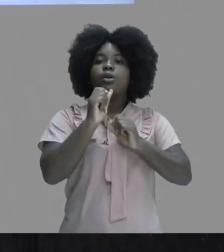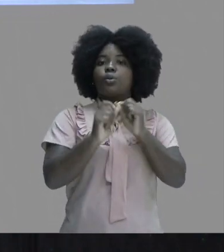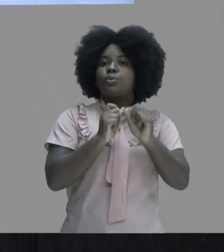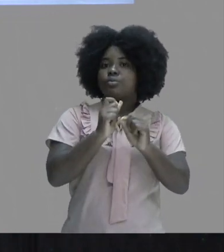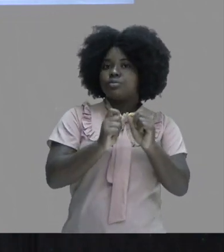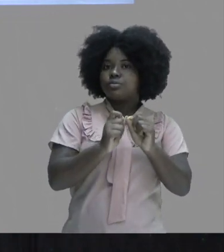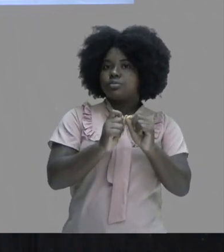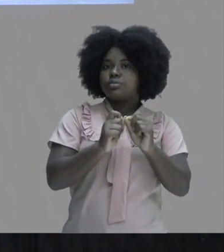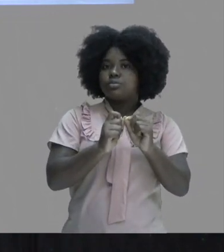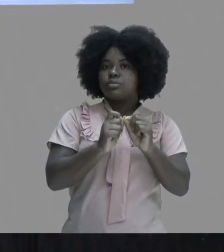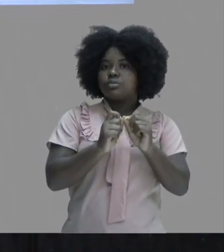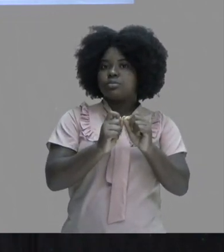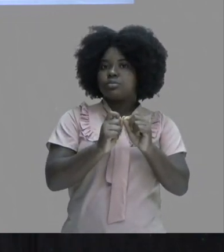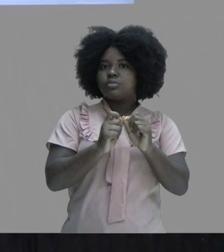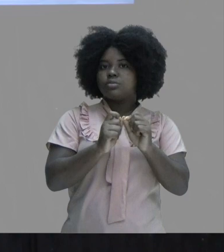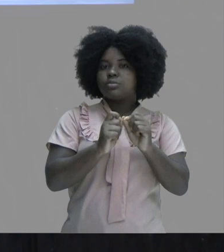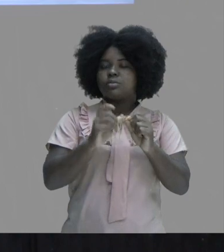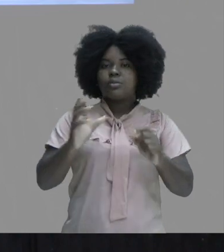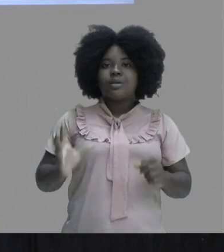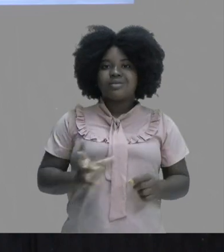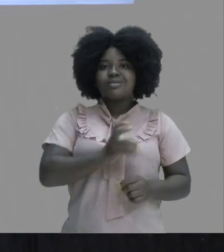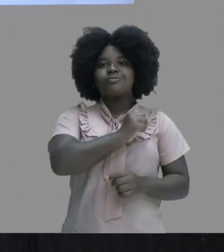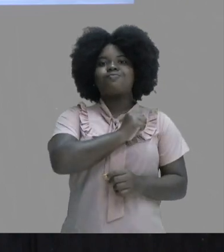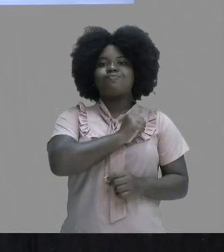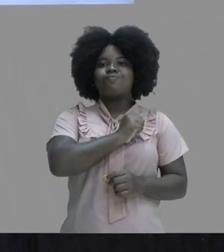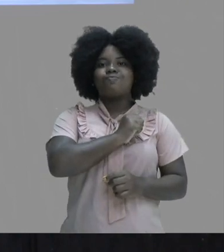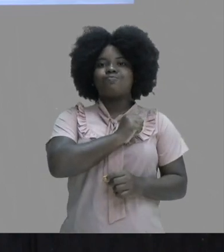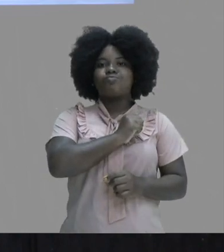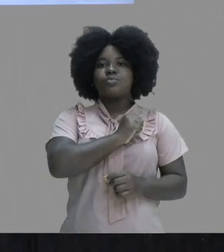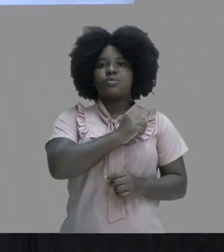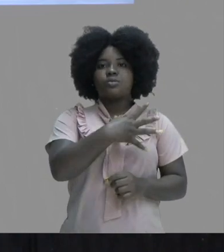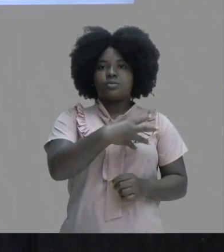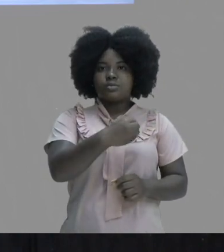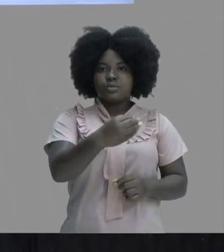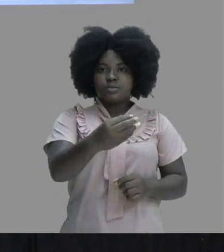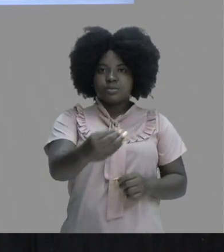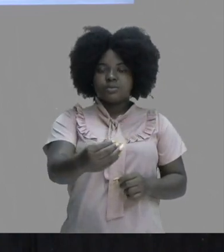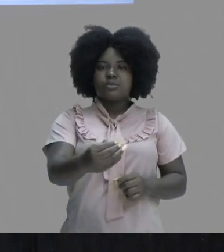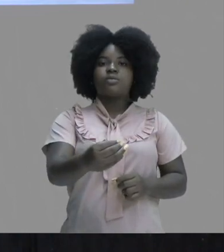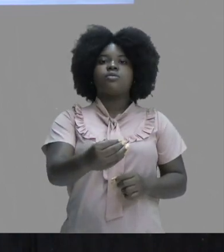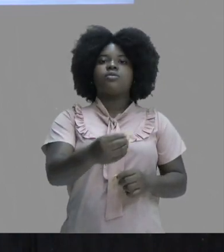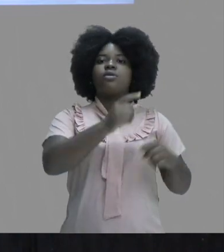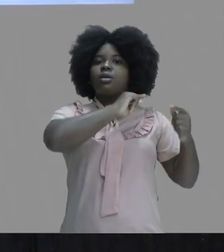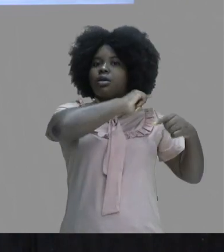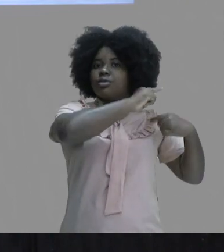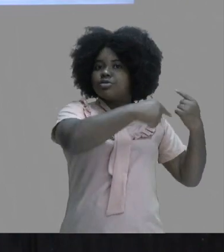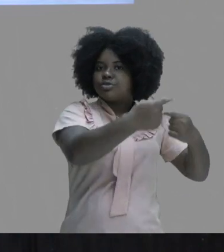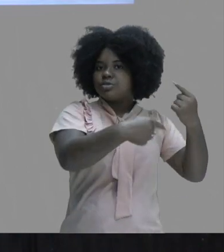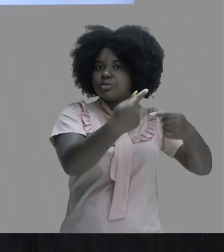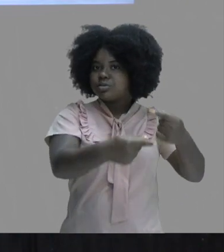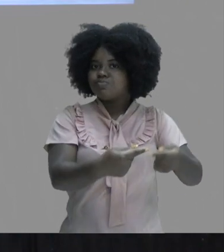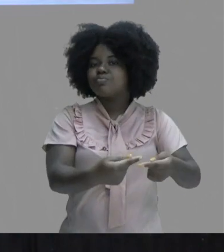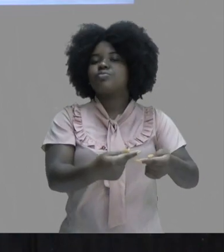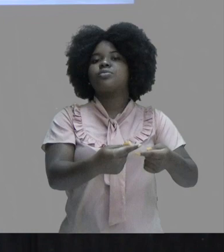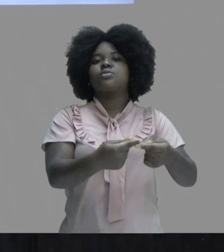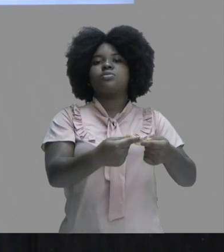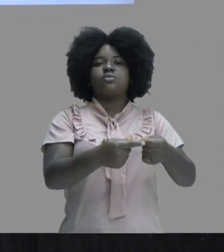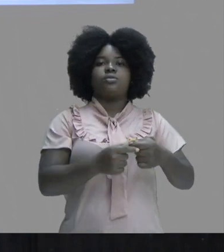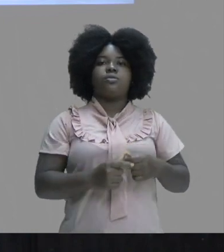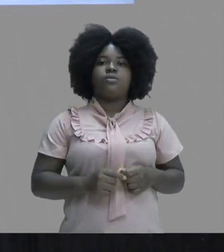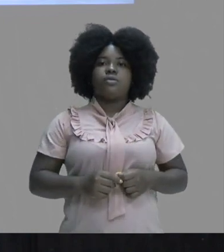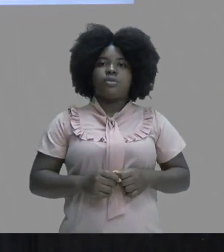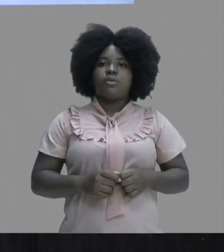Para salvaguardar o direito das gerações futuras. Por quê? Porque a Segunda Guerra foi um momento histórico ali onde